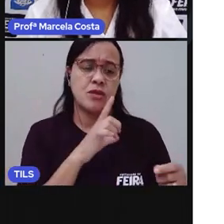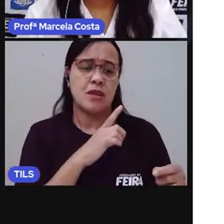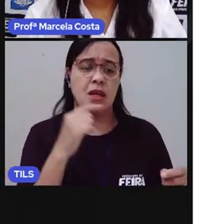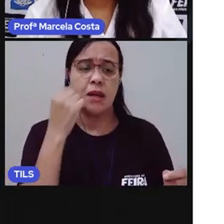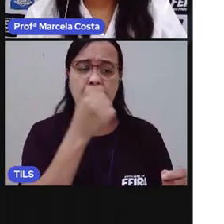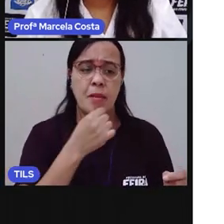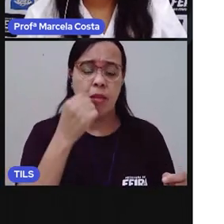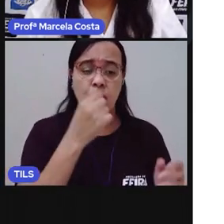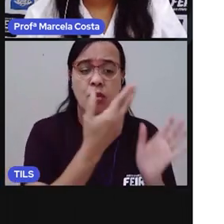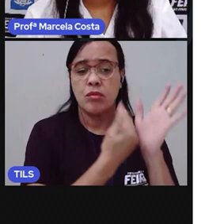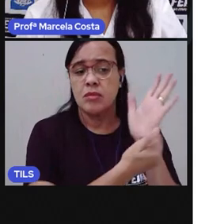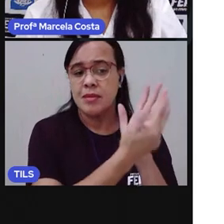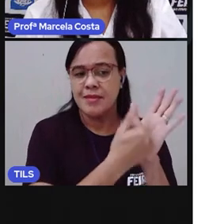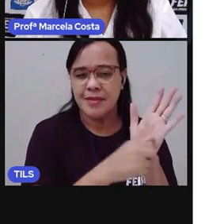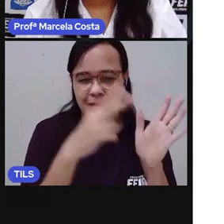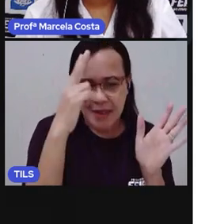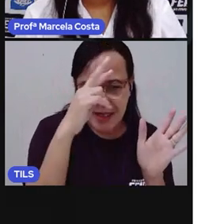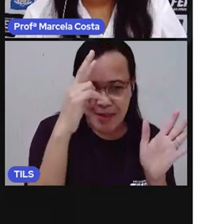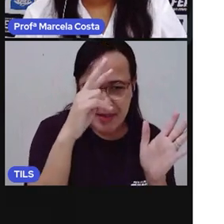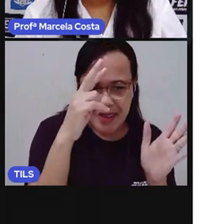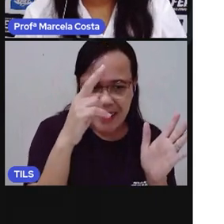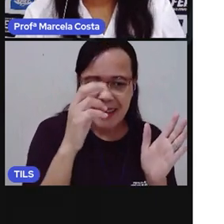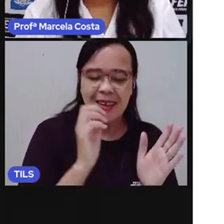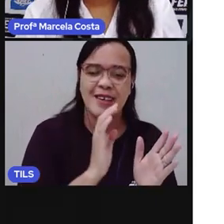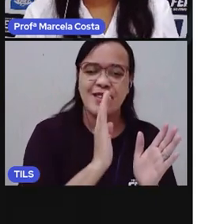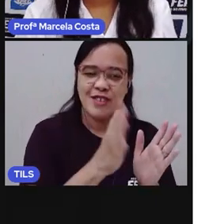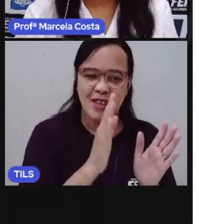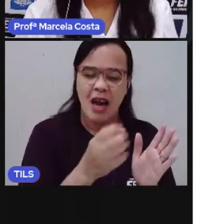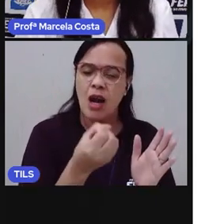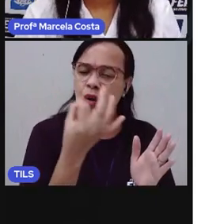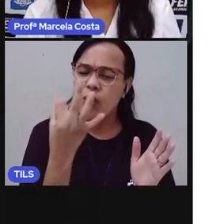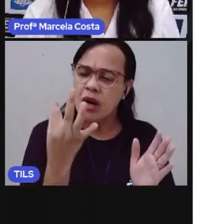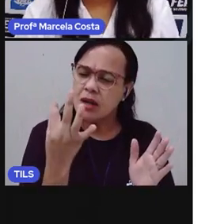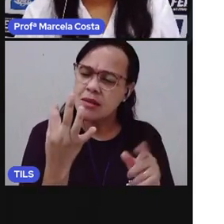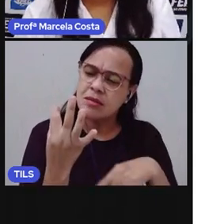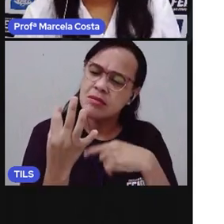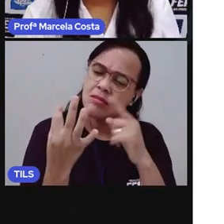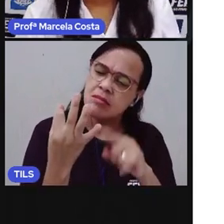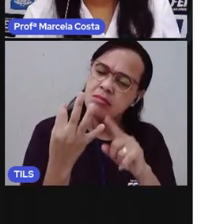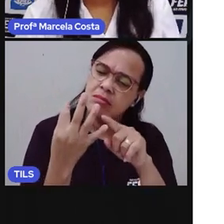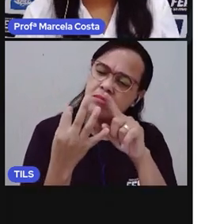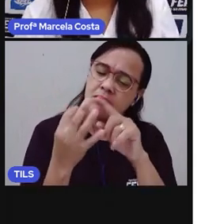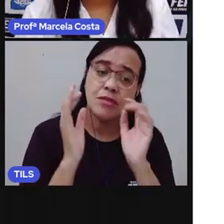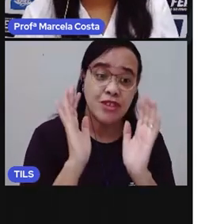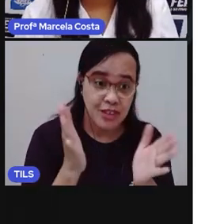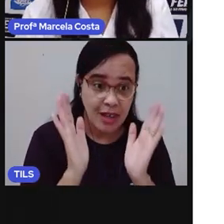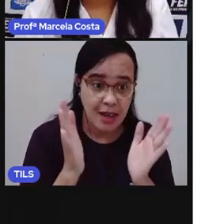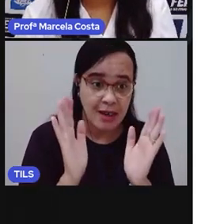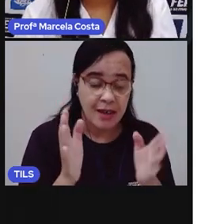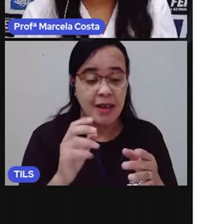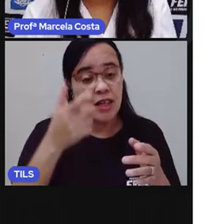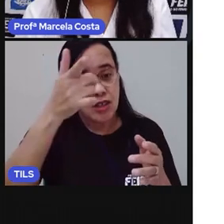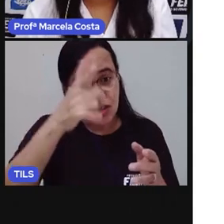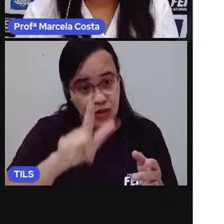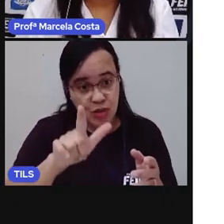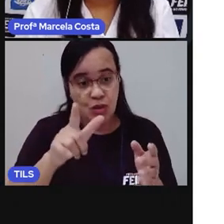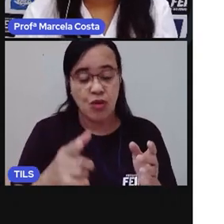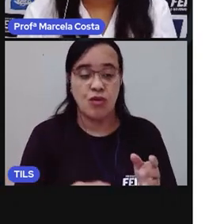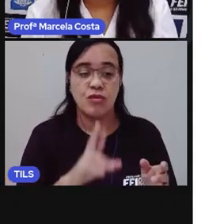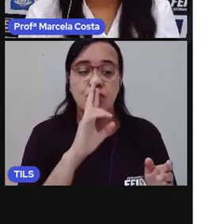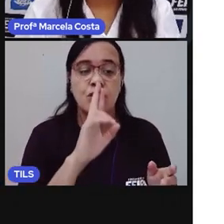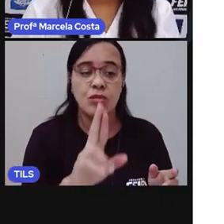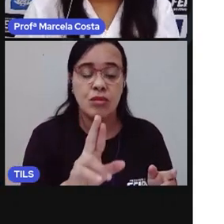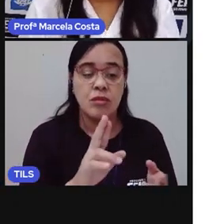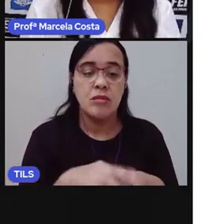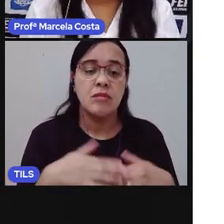boca da imagem a cena e a gente já contou Então antes de contar de novo me responde